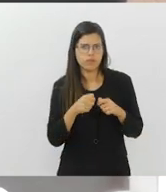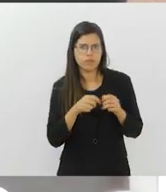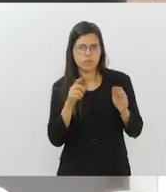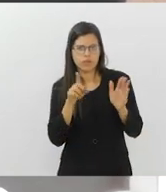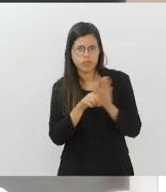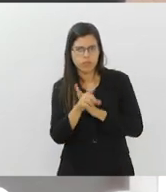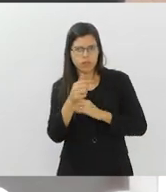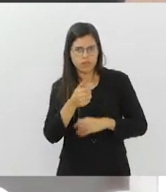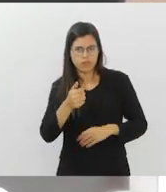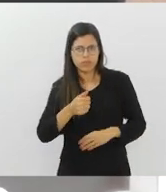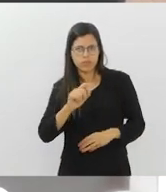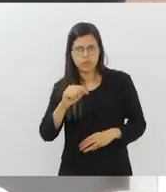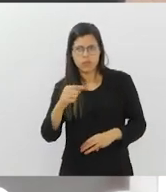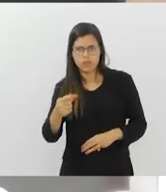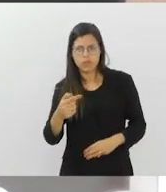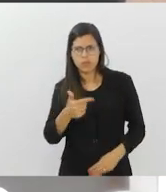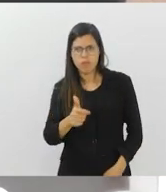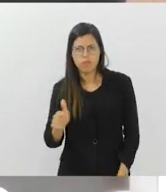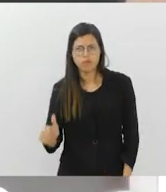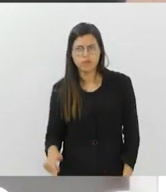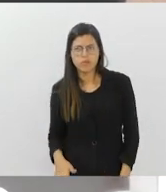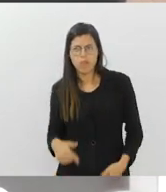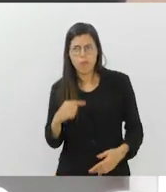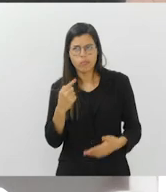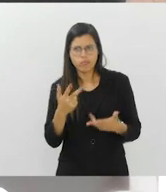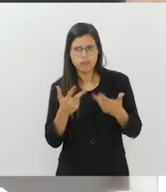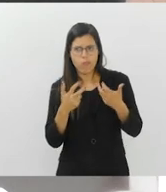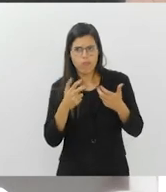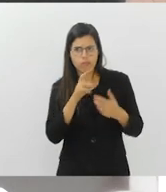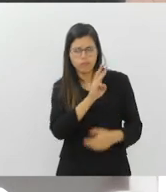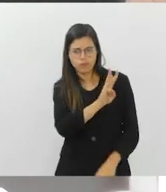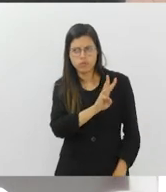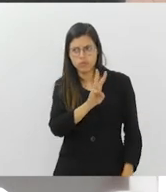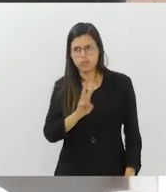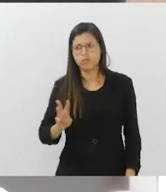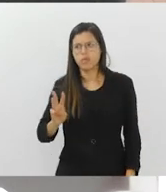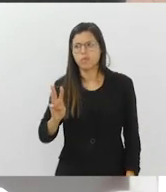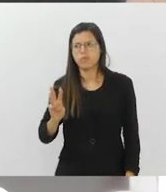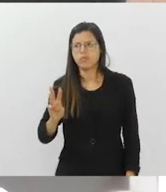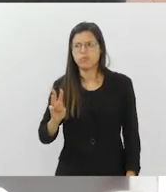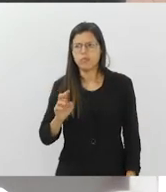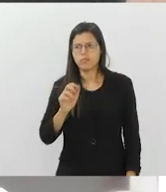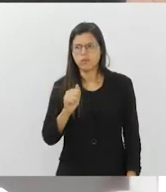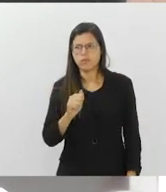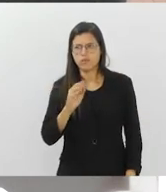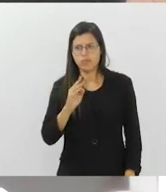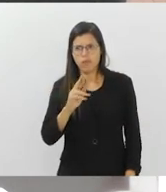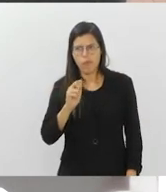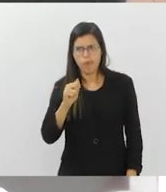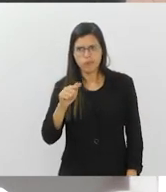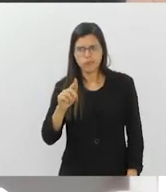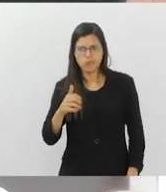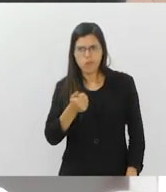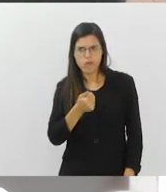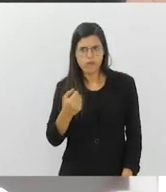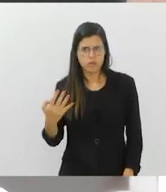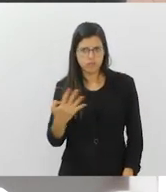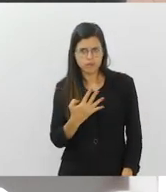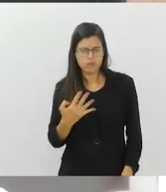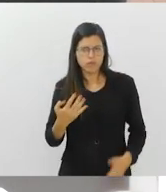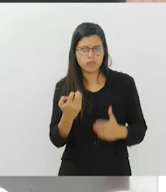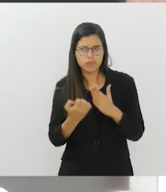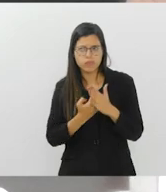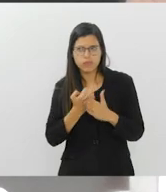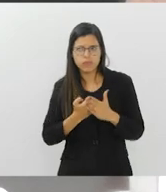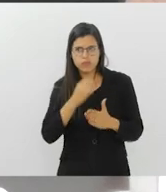façam. Nós observamos no site da Abrange que constam 144 operadoras associadas em nível nacional,